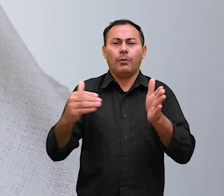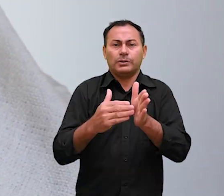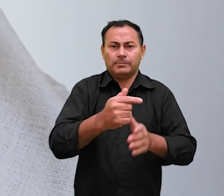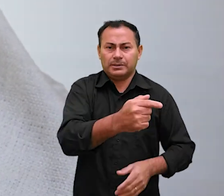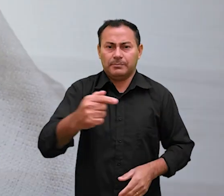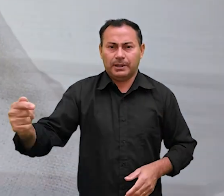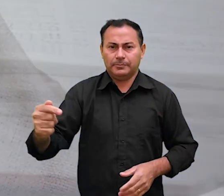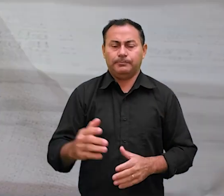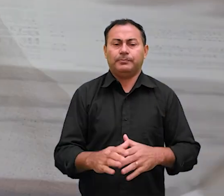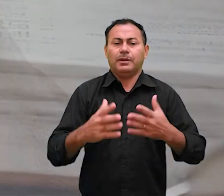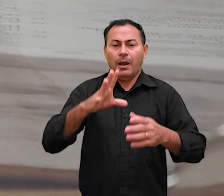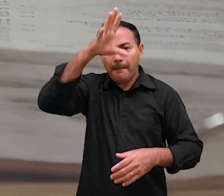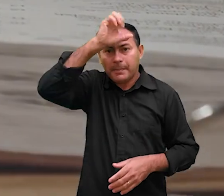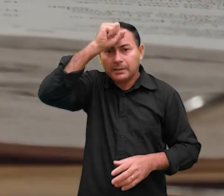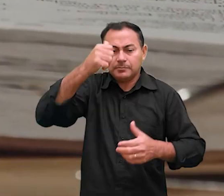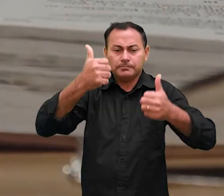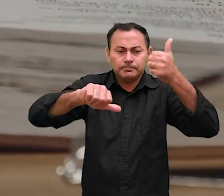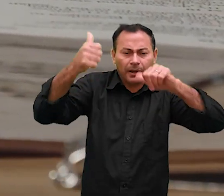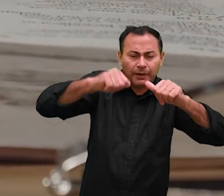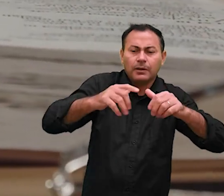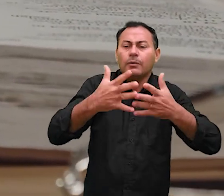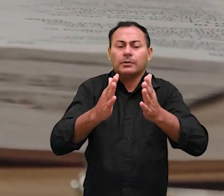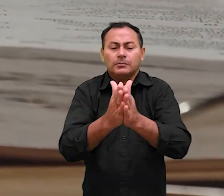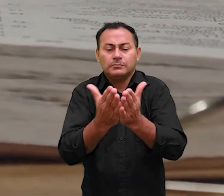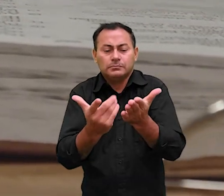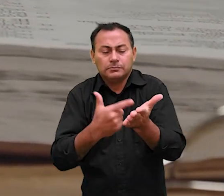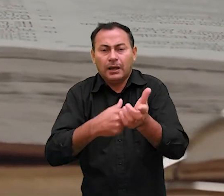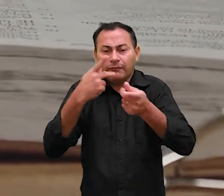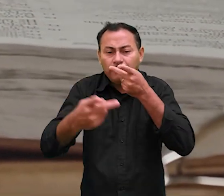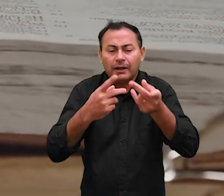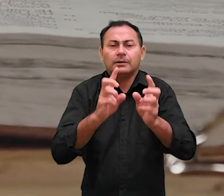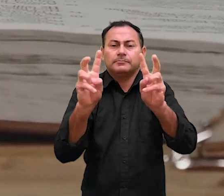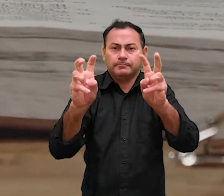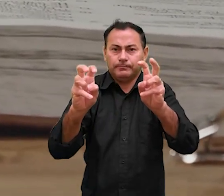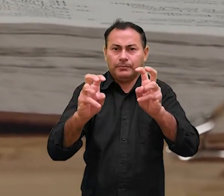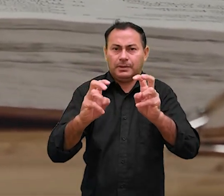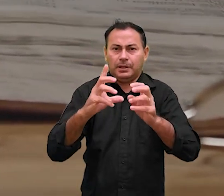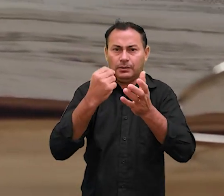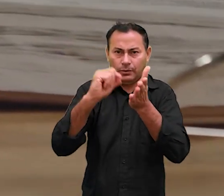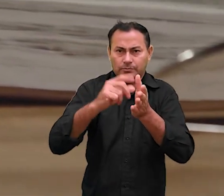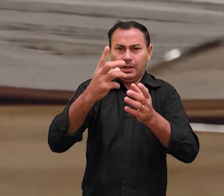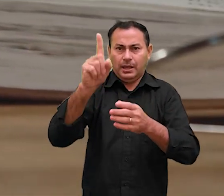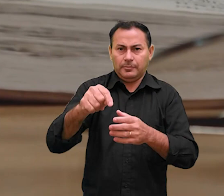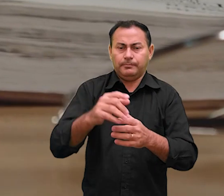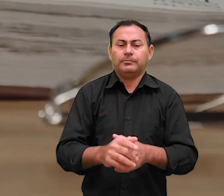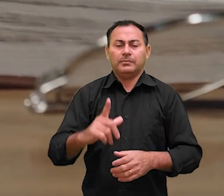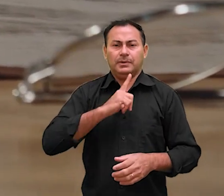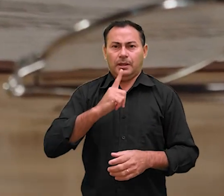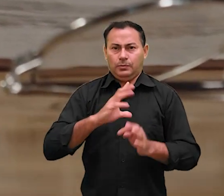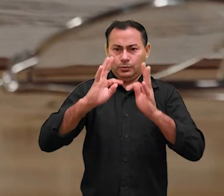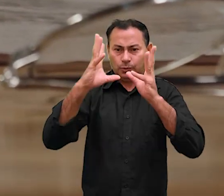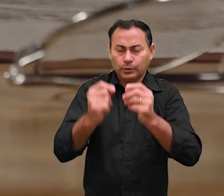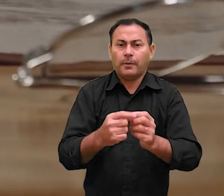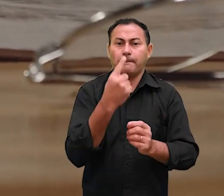última semana. Enquanto aprendemos a avaliar quanto espaço a Bíblia dedica a cada assunto, tome nota do seguinte. Existem